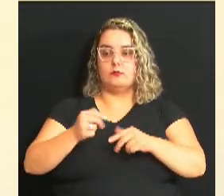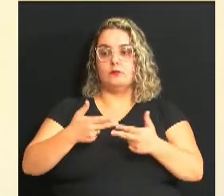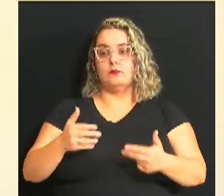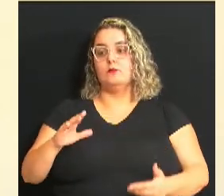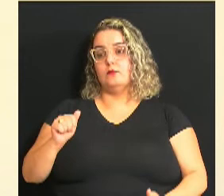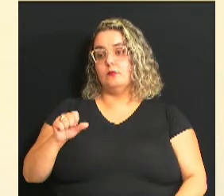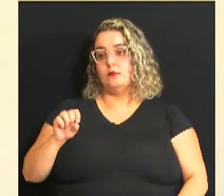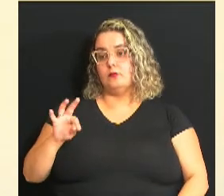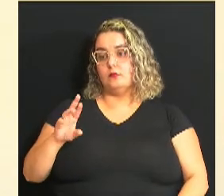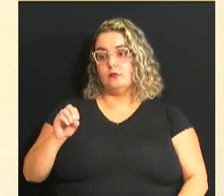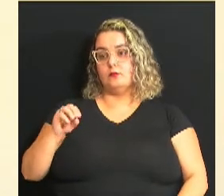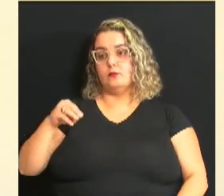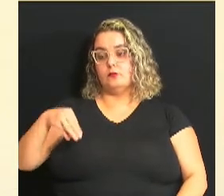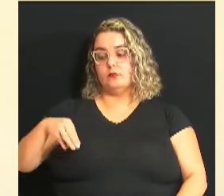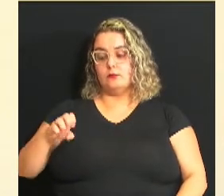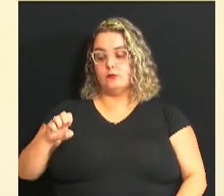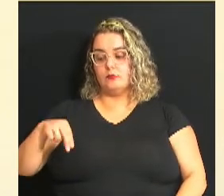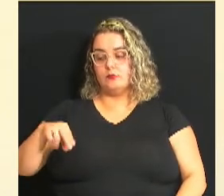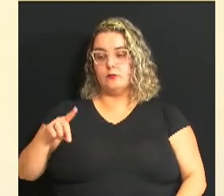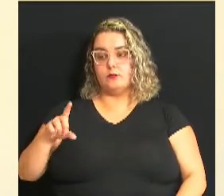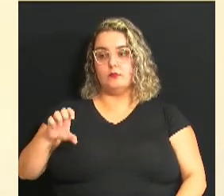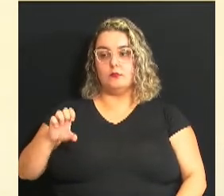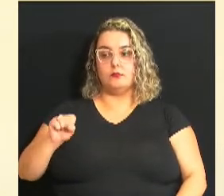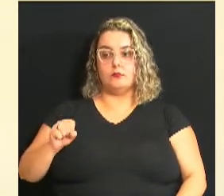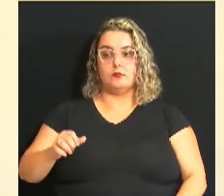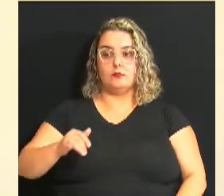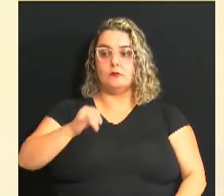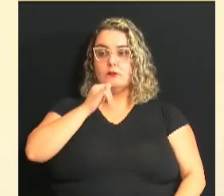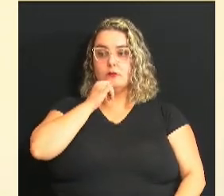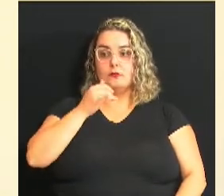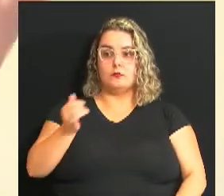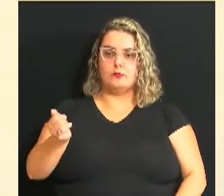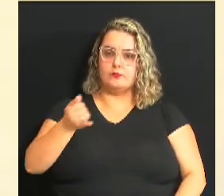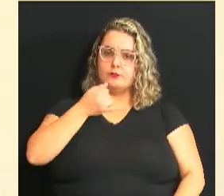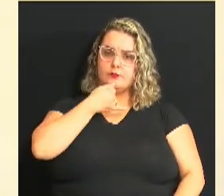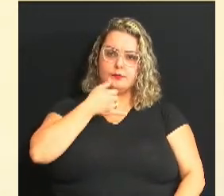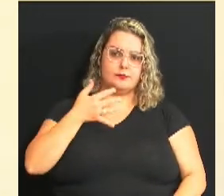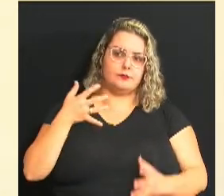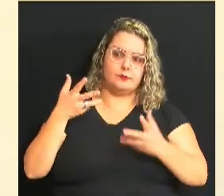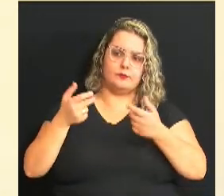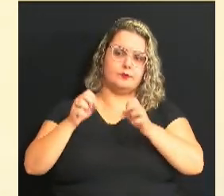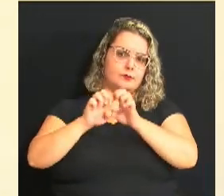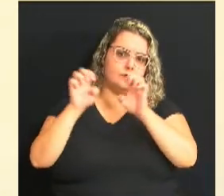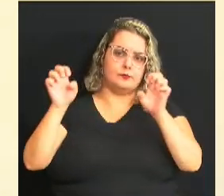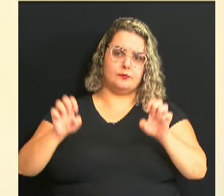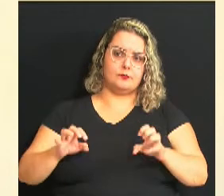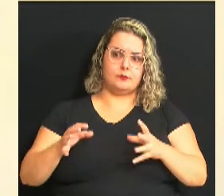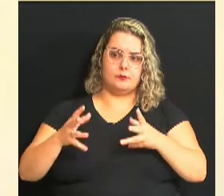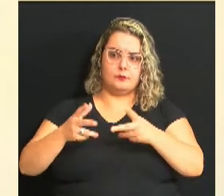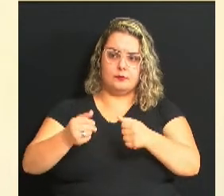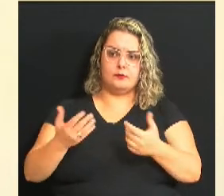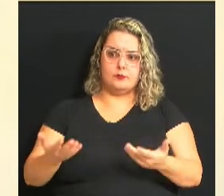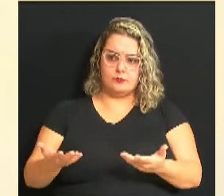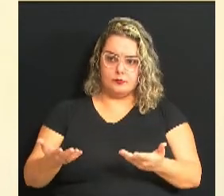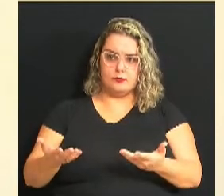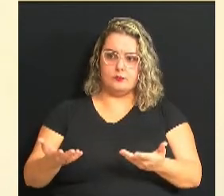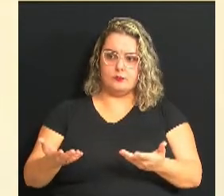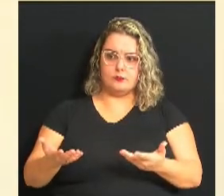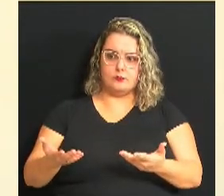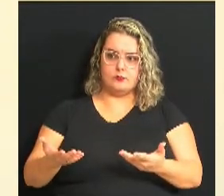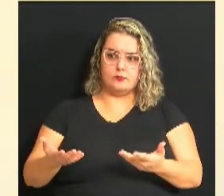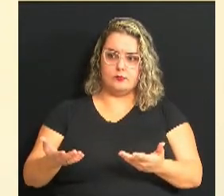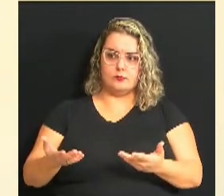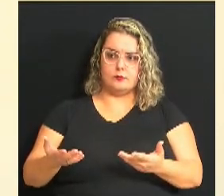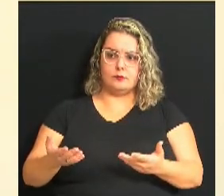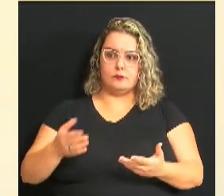exemplo, que é uma tristeza, toda aquela estrutura, tudo aquilo e a defasagem de funcionários que